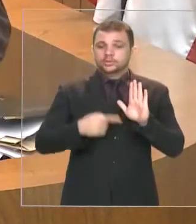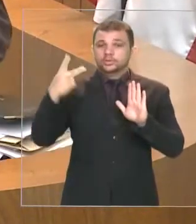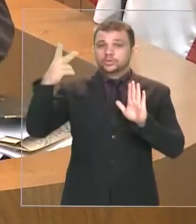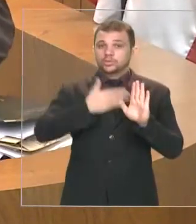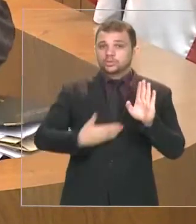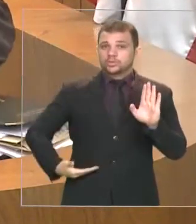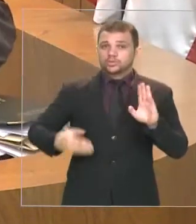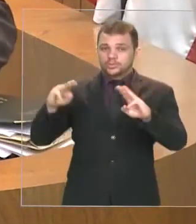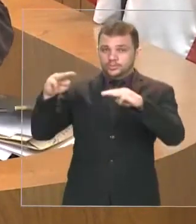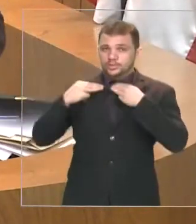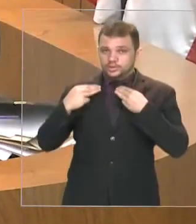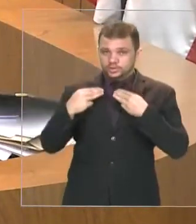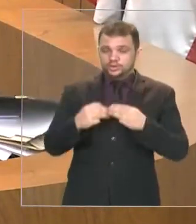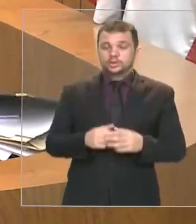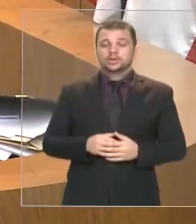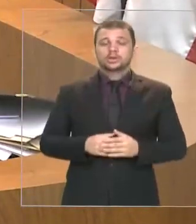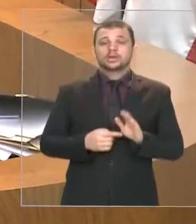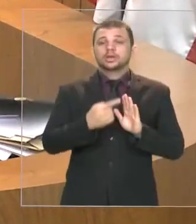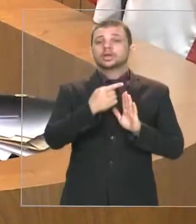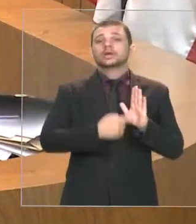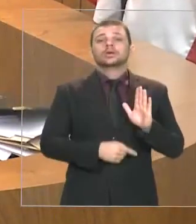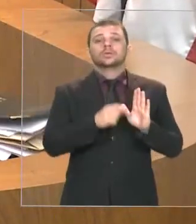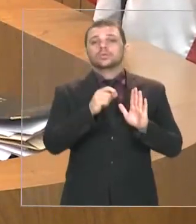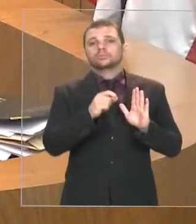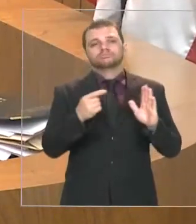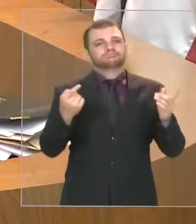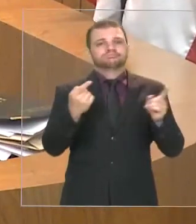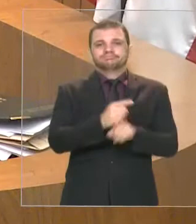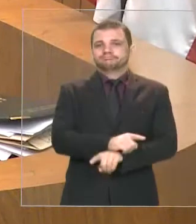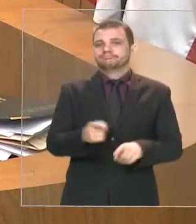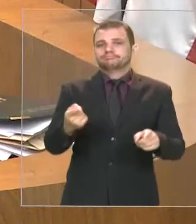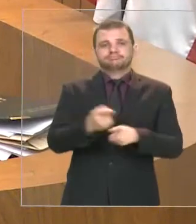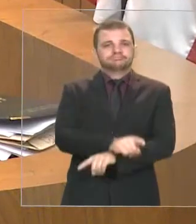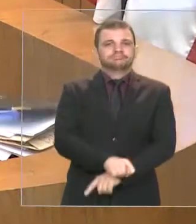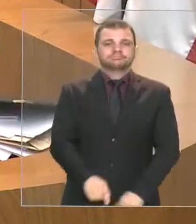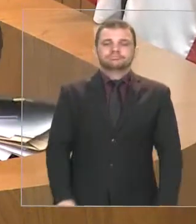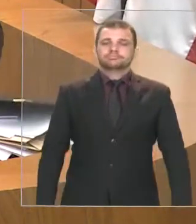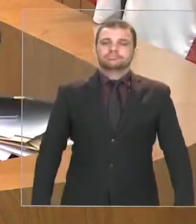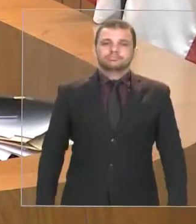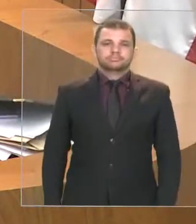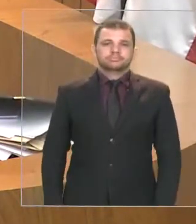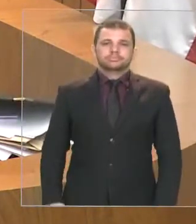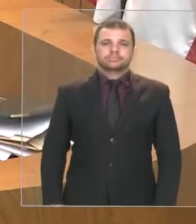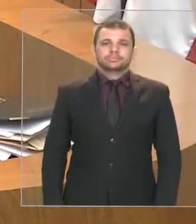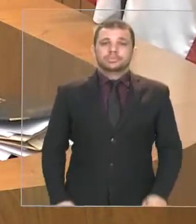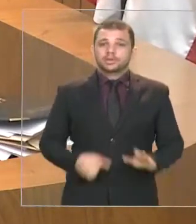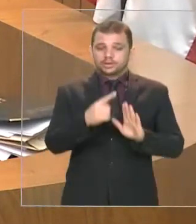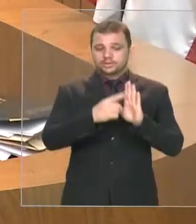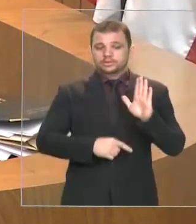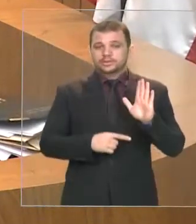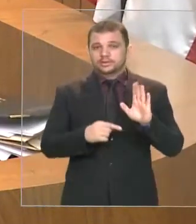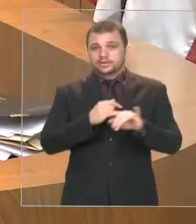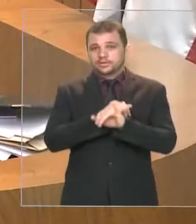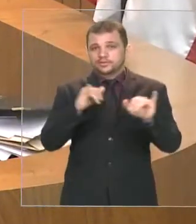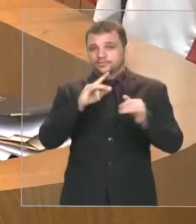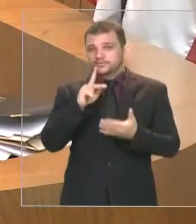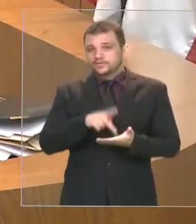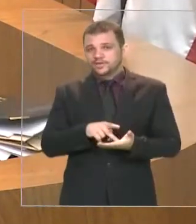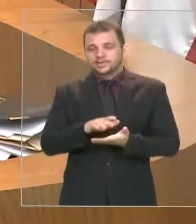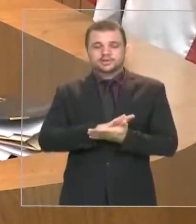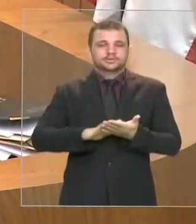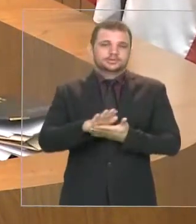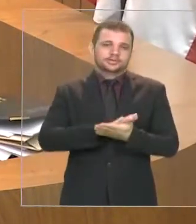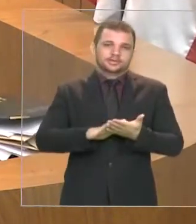Estado e que ela é totalmente contraditória. E ela falseia a verdade. Talvez